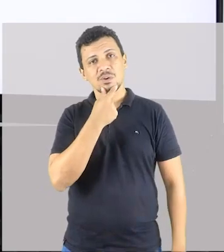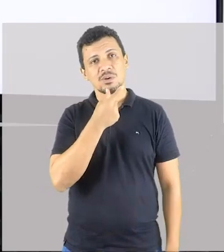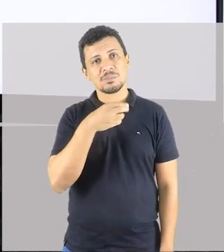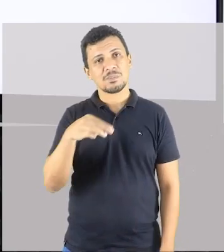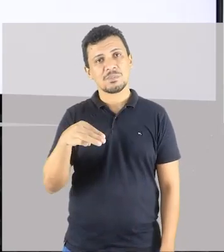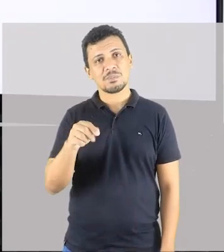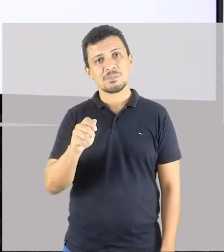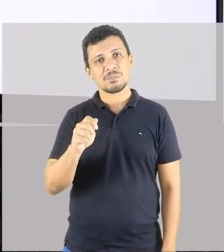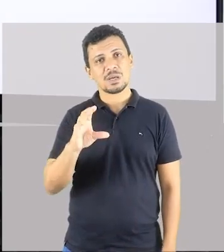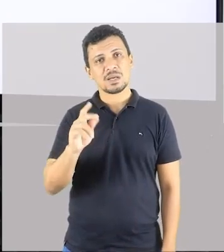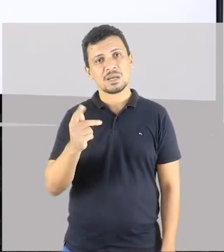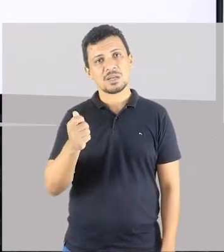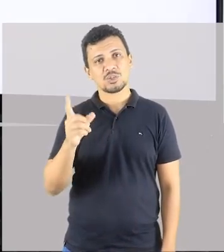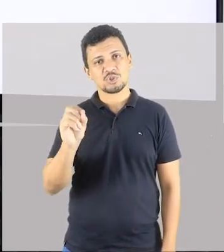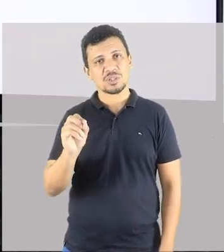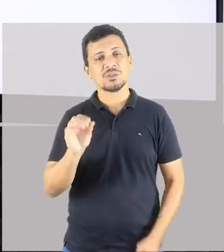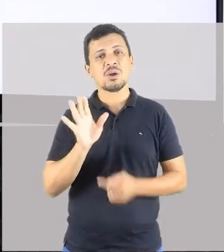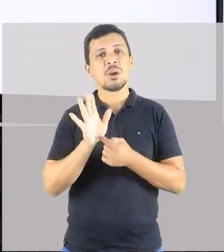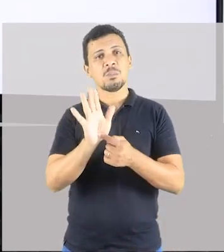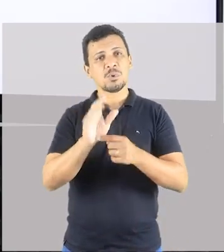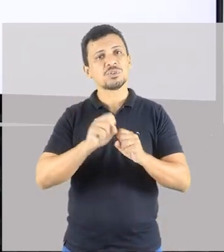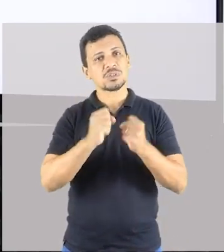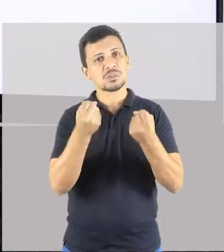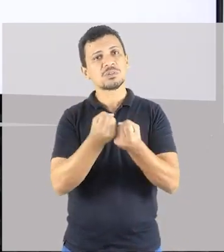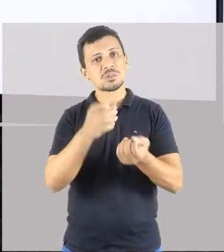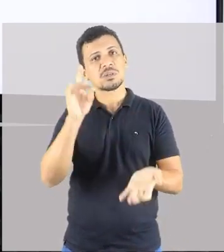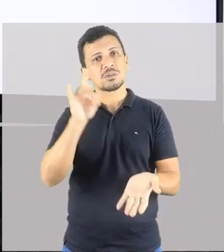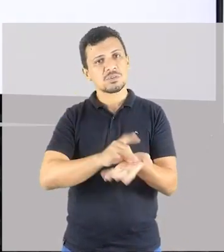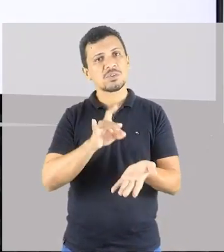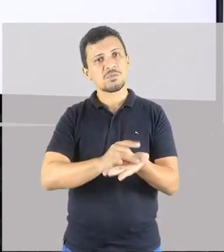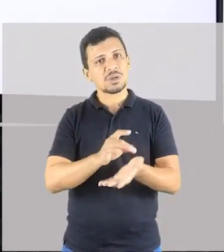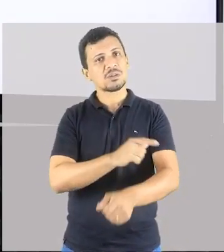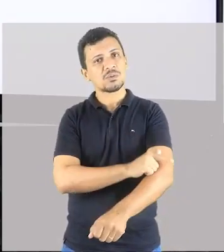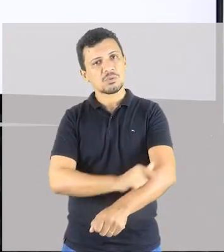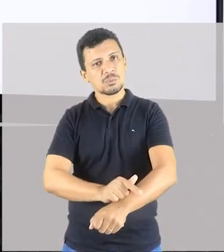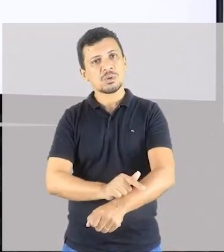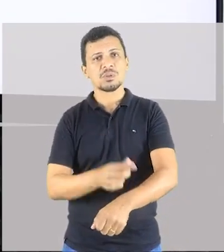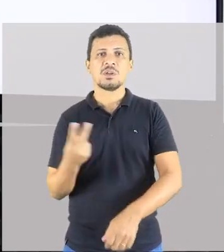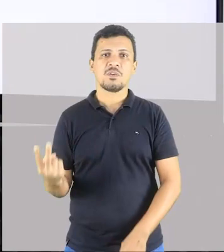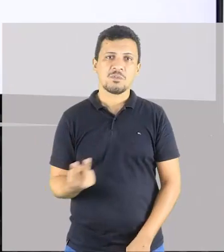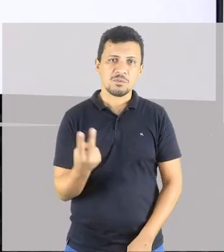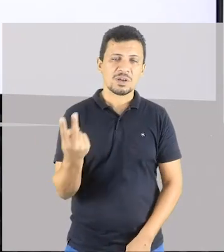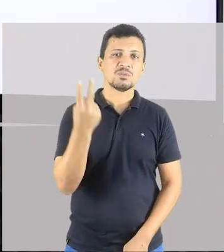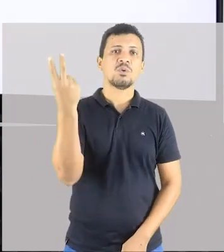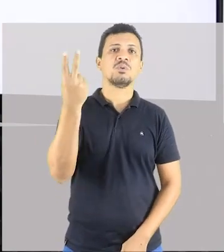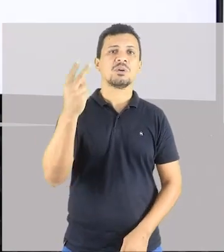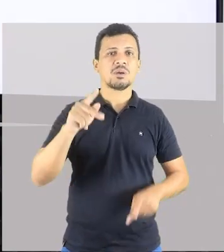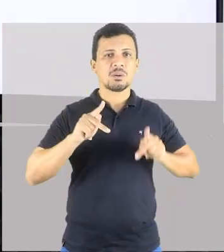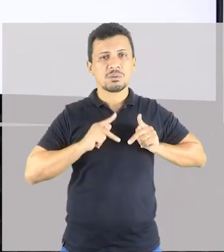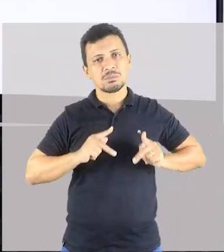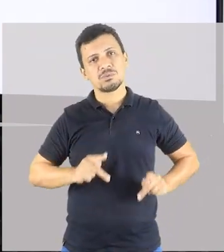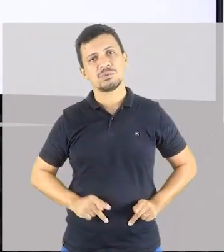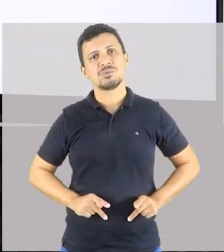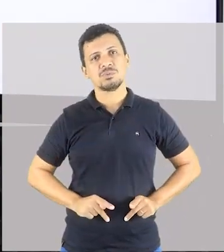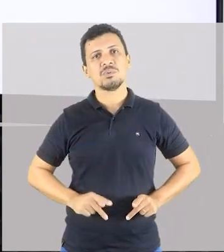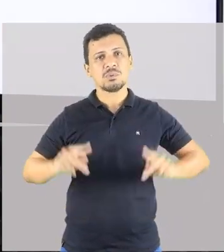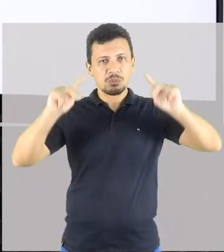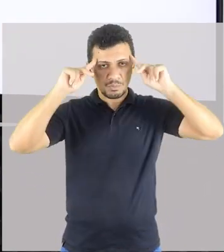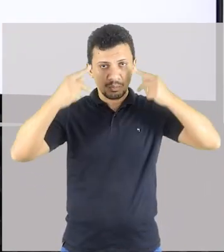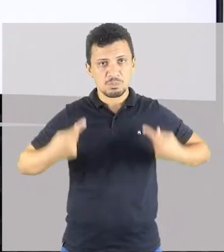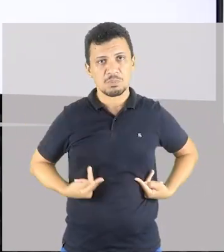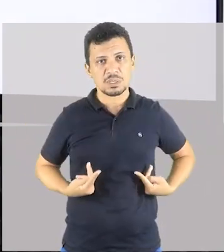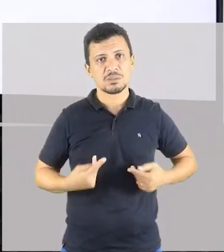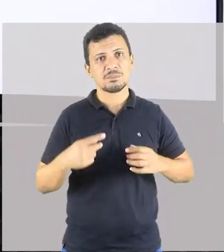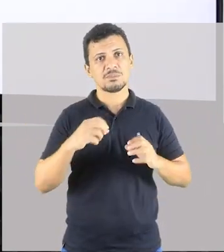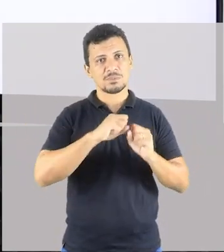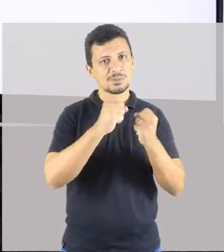da forma como de fato ela se comporta, a questão dos valores, do comportamento humano na sociedade,